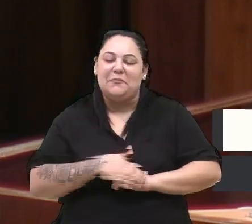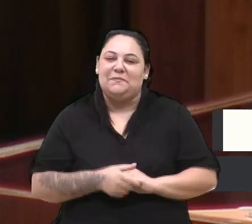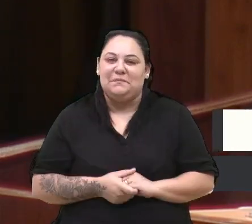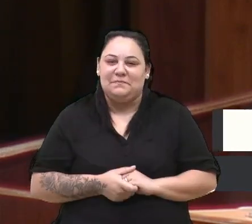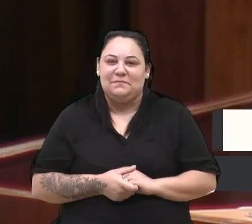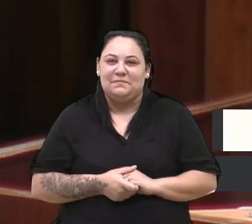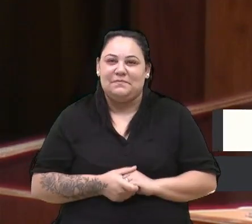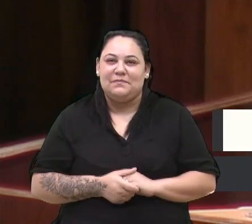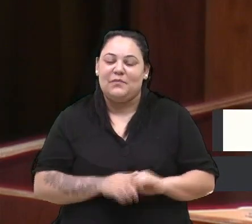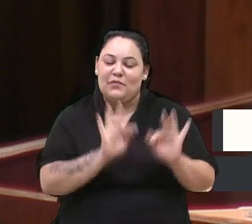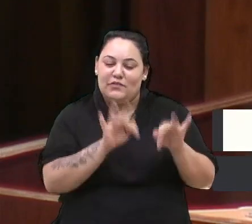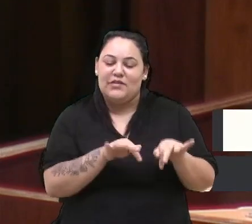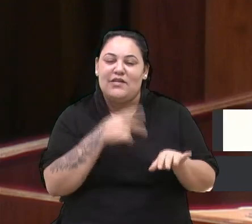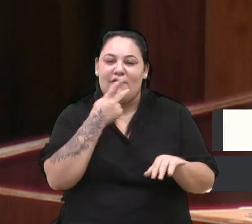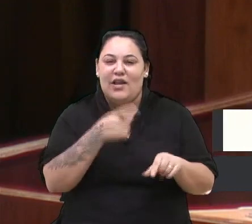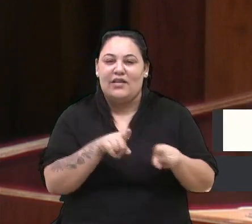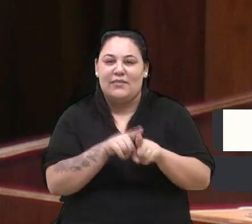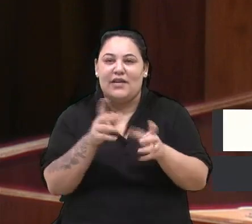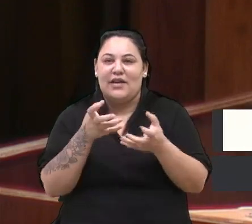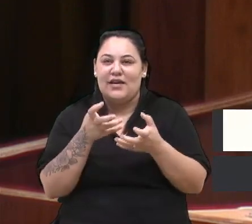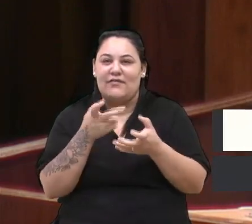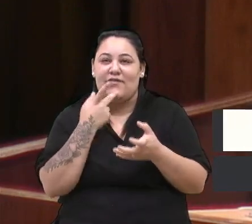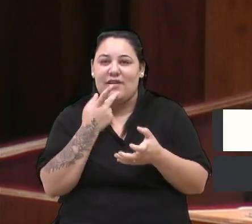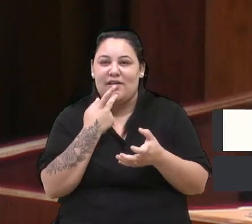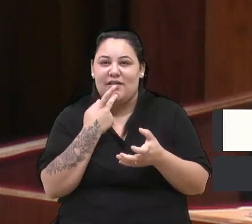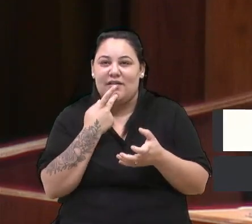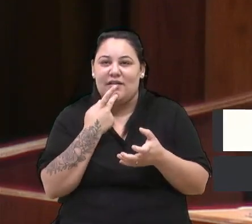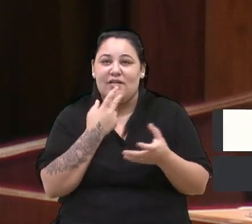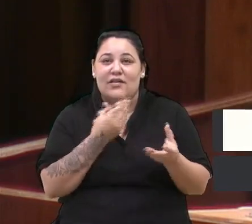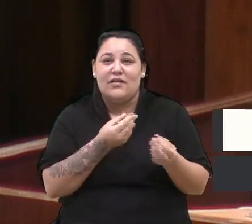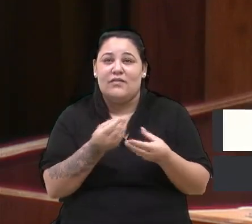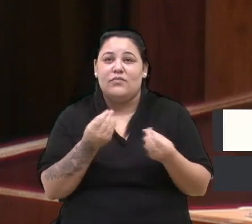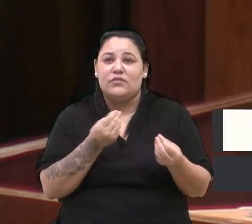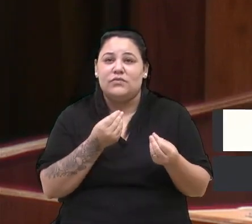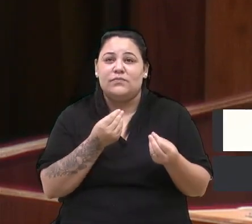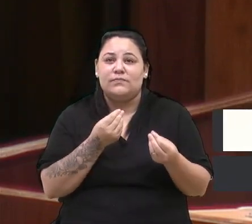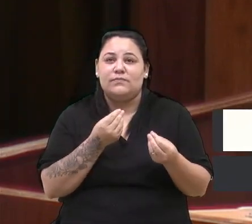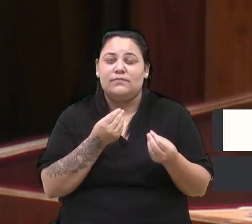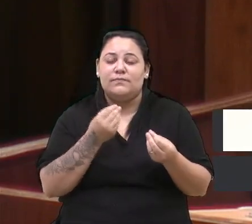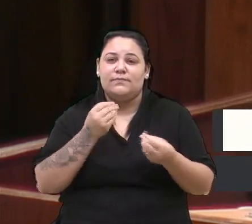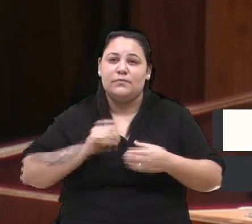Para encerrar, quero dizer o seguinte, muitas vezes eu chorei ali.